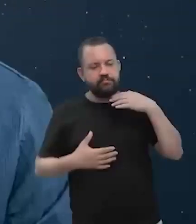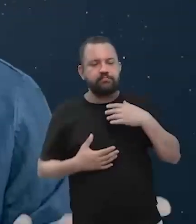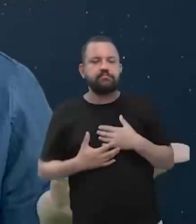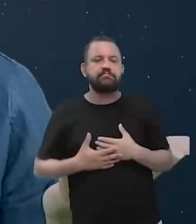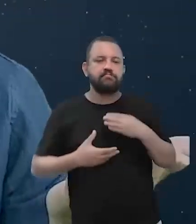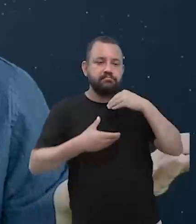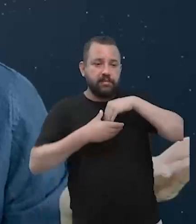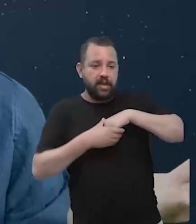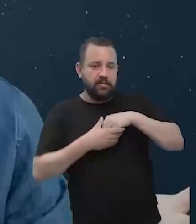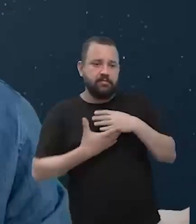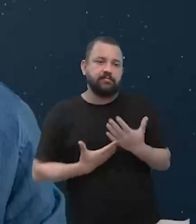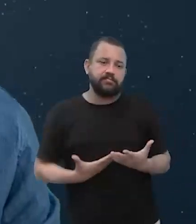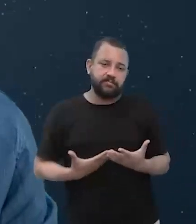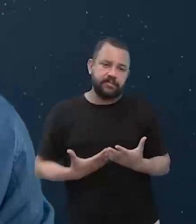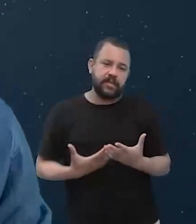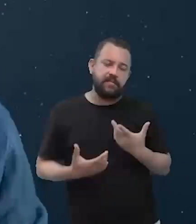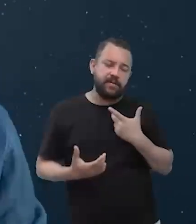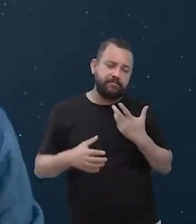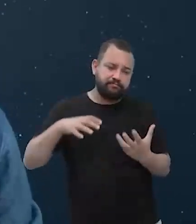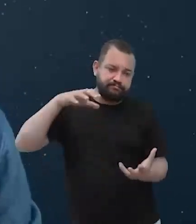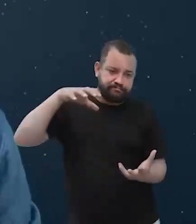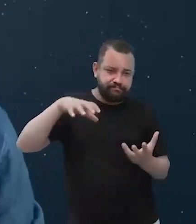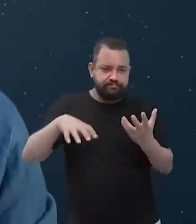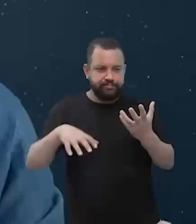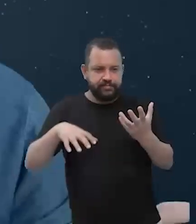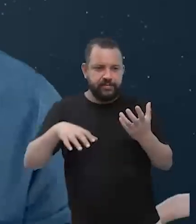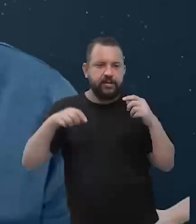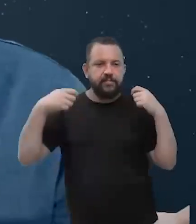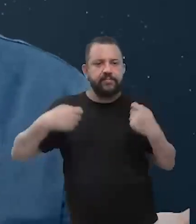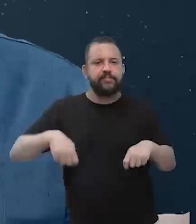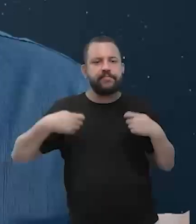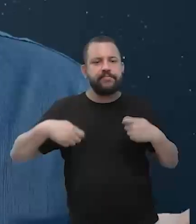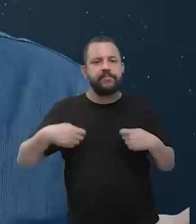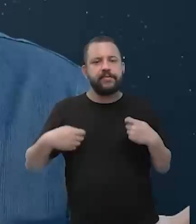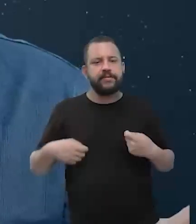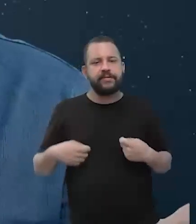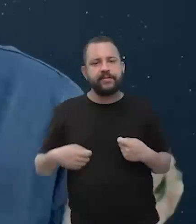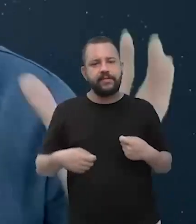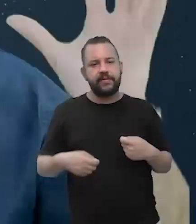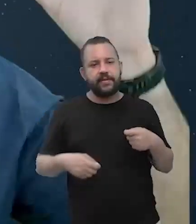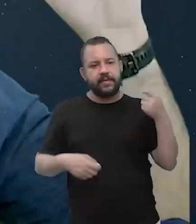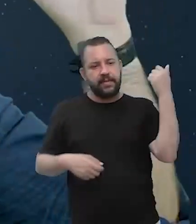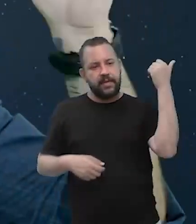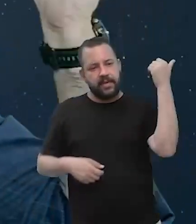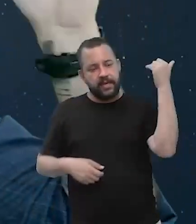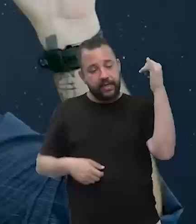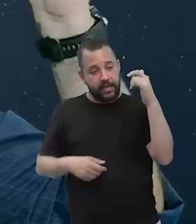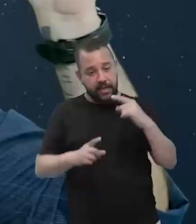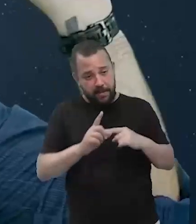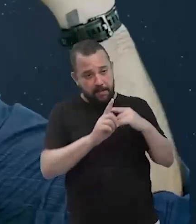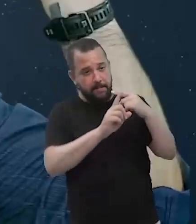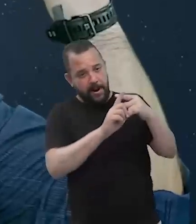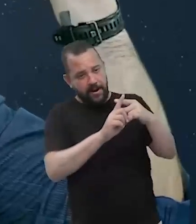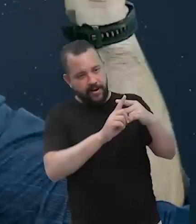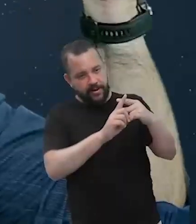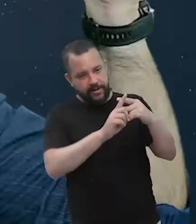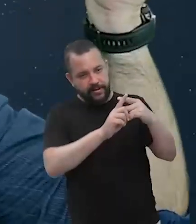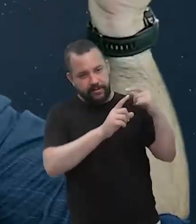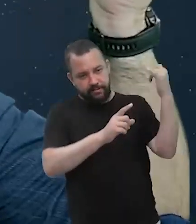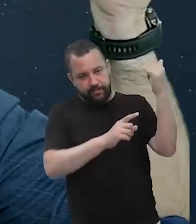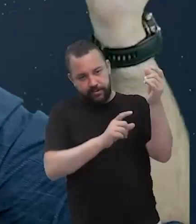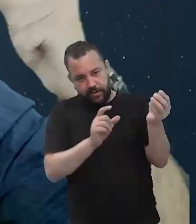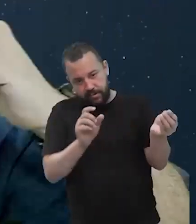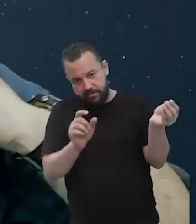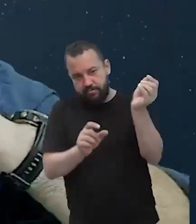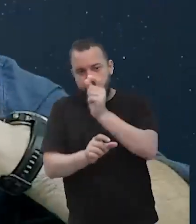o equilíbrio, vamos transferir a energia de quem tem mais energia para aquele que tem